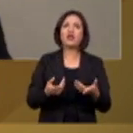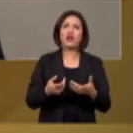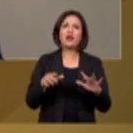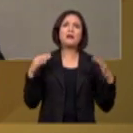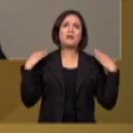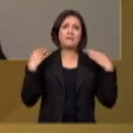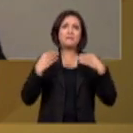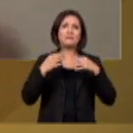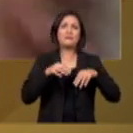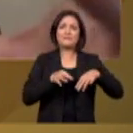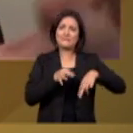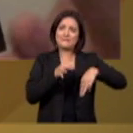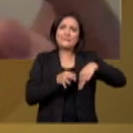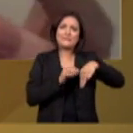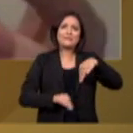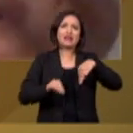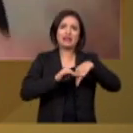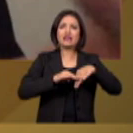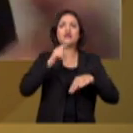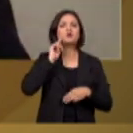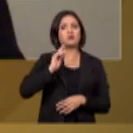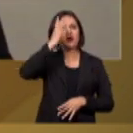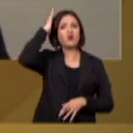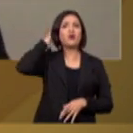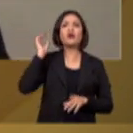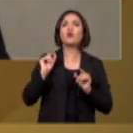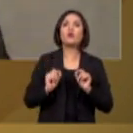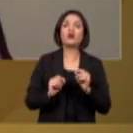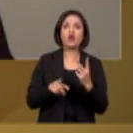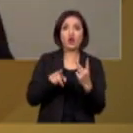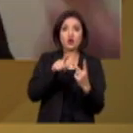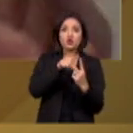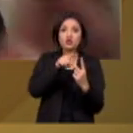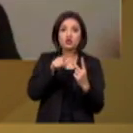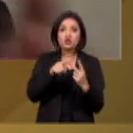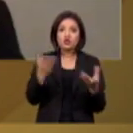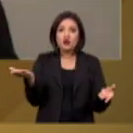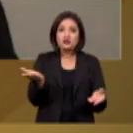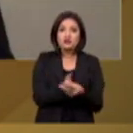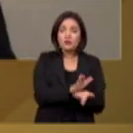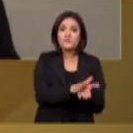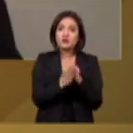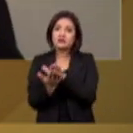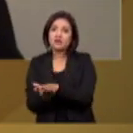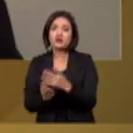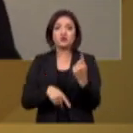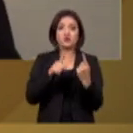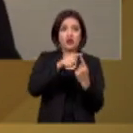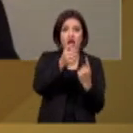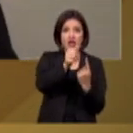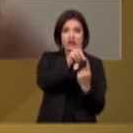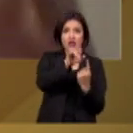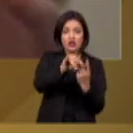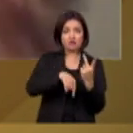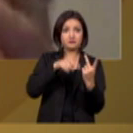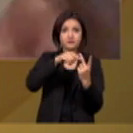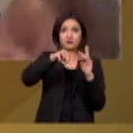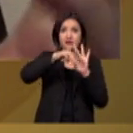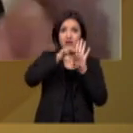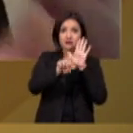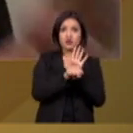marco aurélio no sentido de que os dois processos mandado de segurança quanto a ação direta de inconstitucionalidade